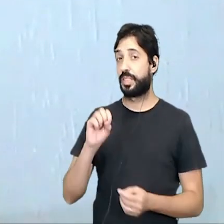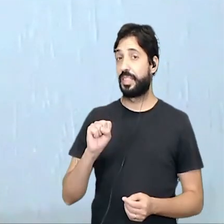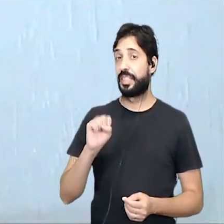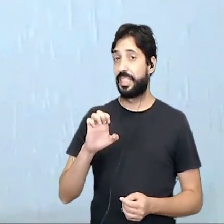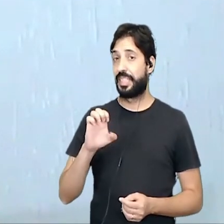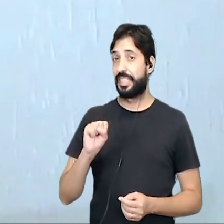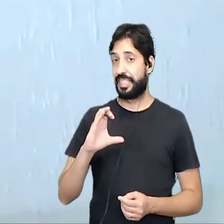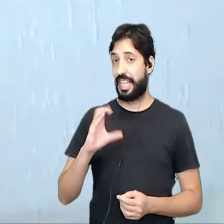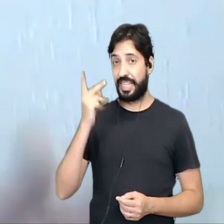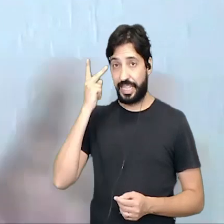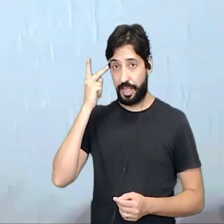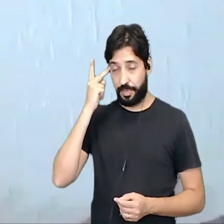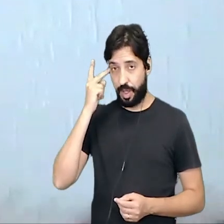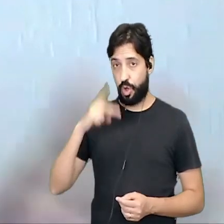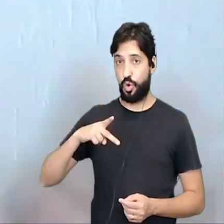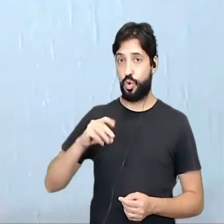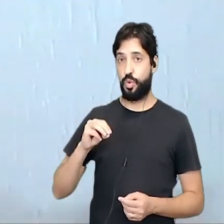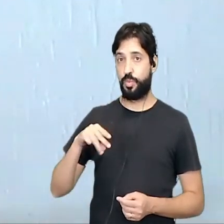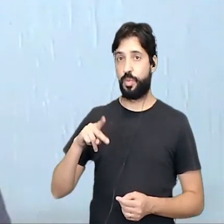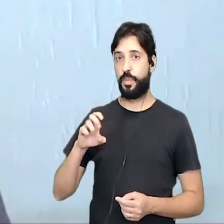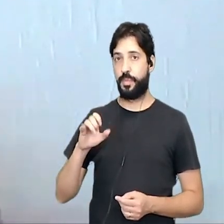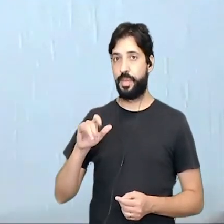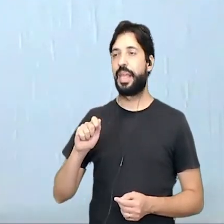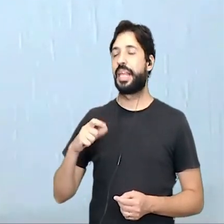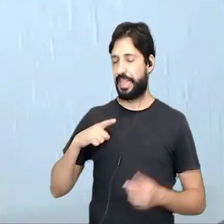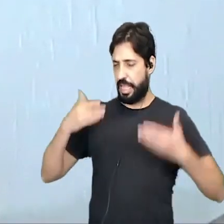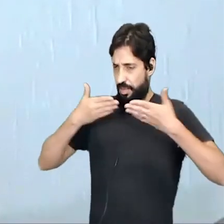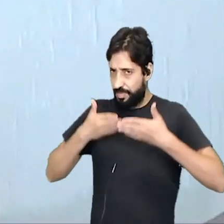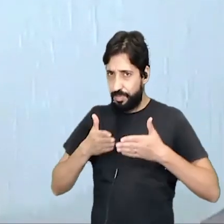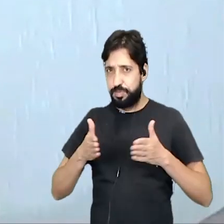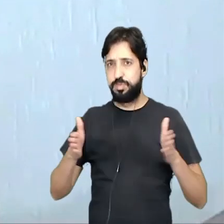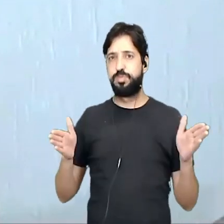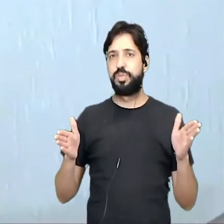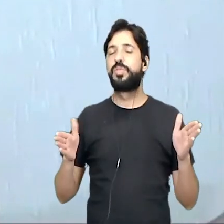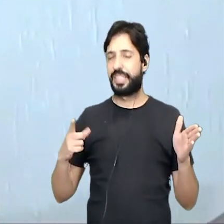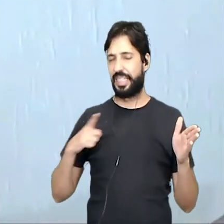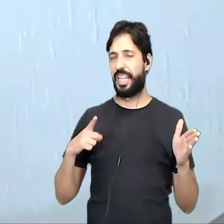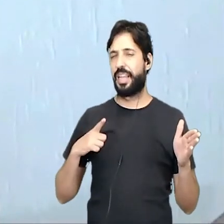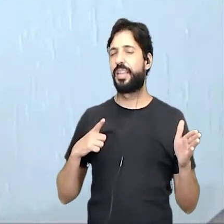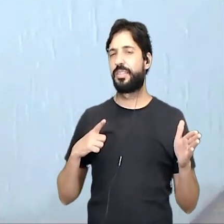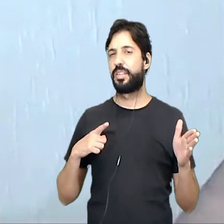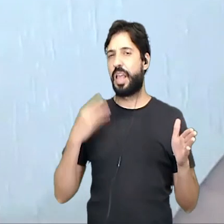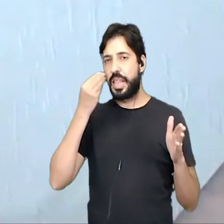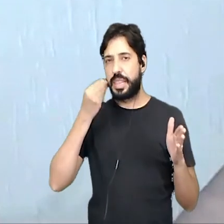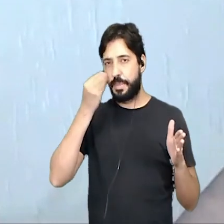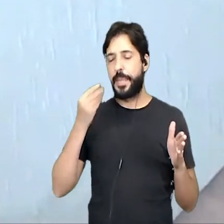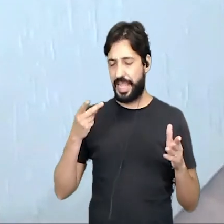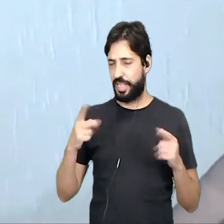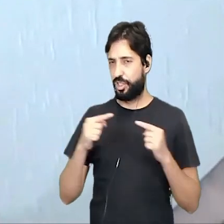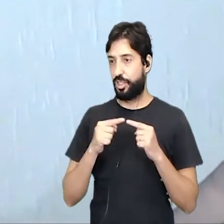E como o Sesc lá em São Paulo, o Sesc Pompeia, ele tem uma abertura bacana demais para